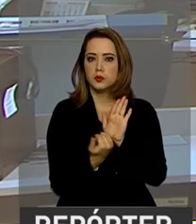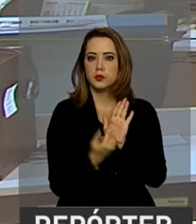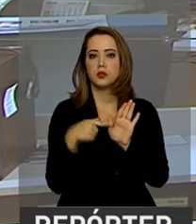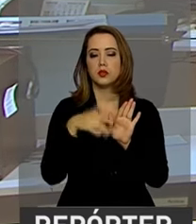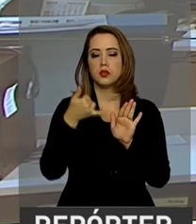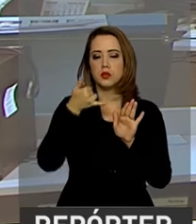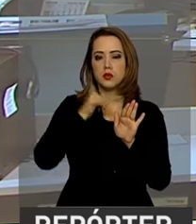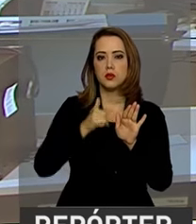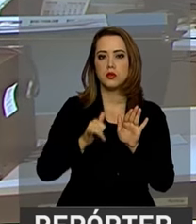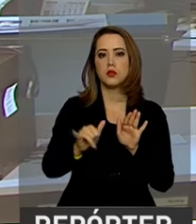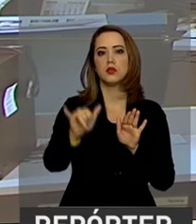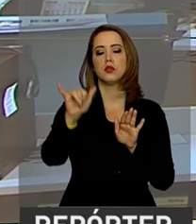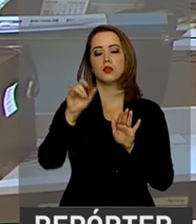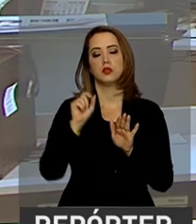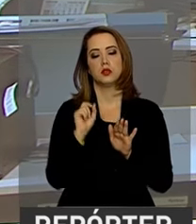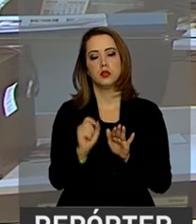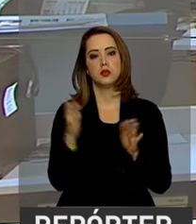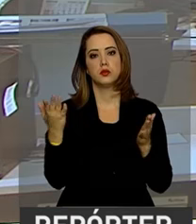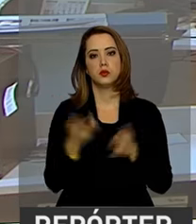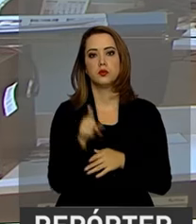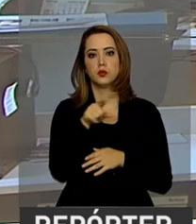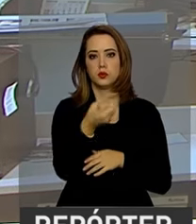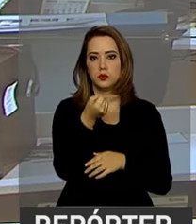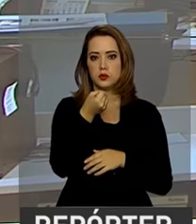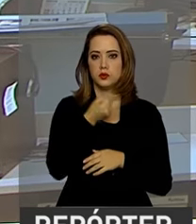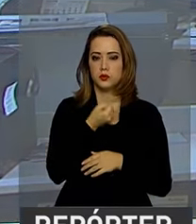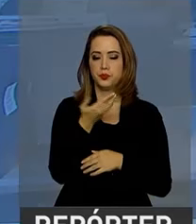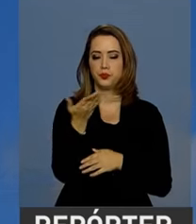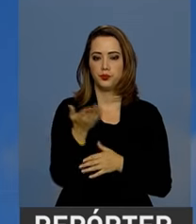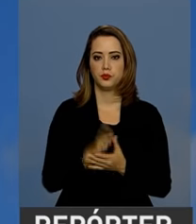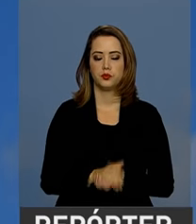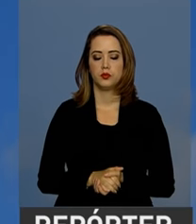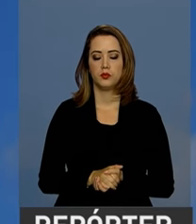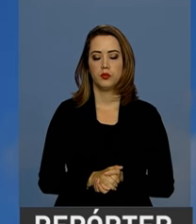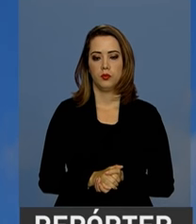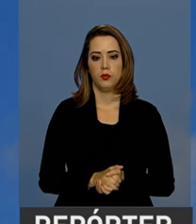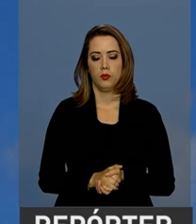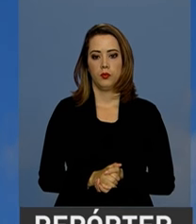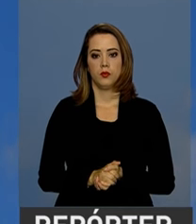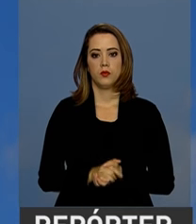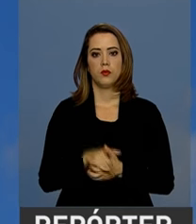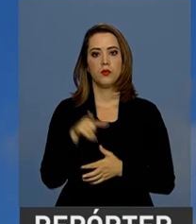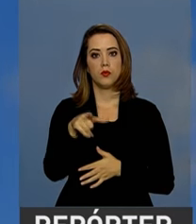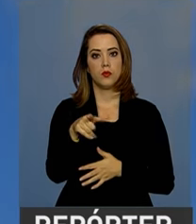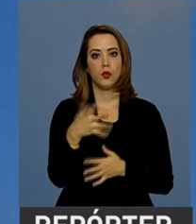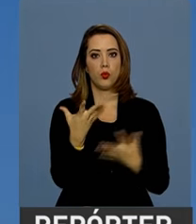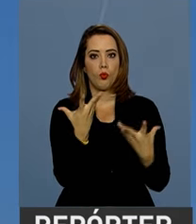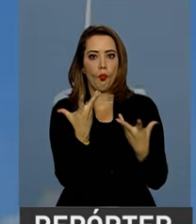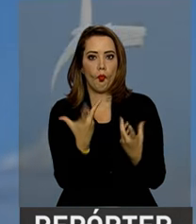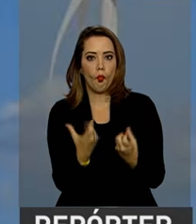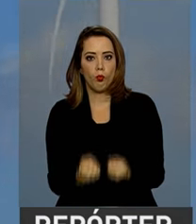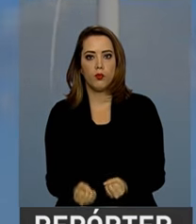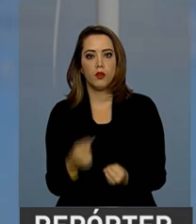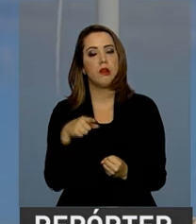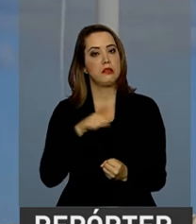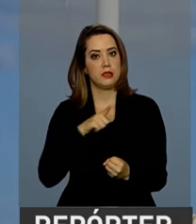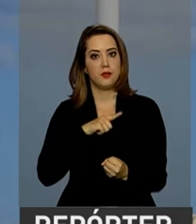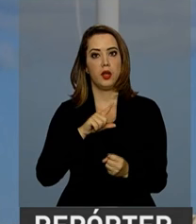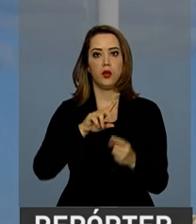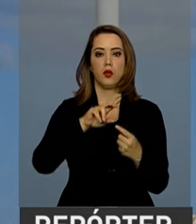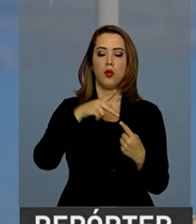Brasil. É o que você vê agora na reportagem de Nei Pereira. O sertão virou um parque